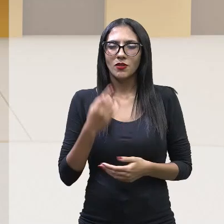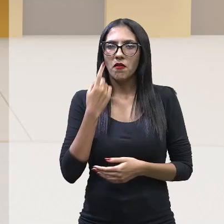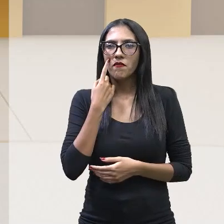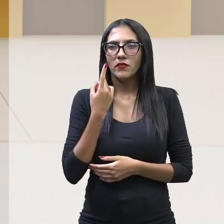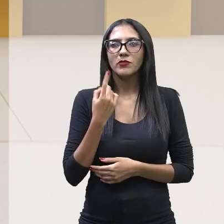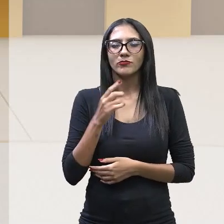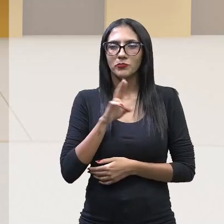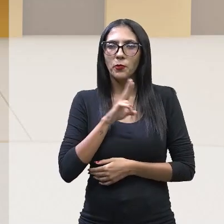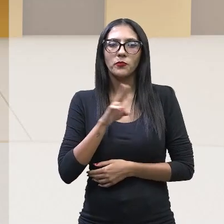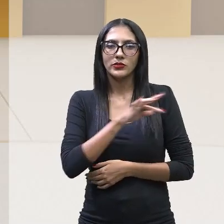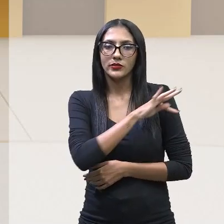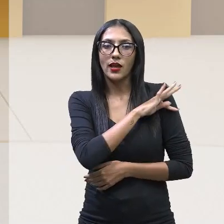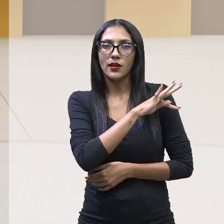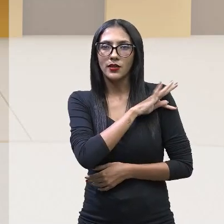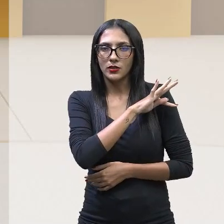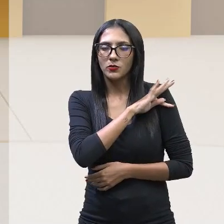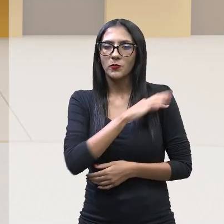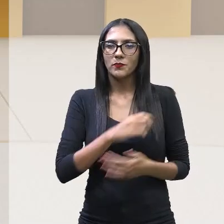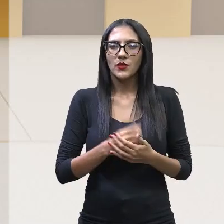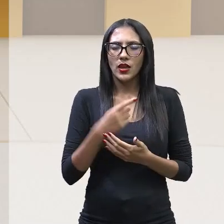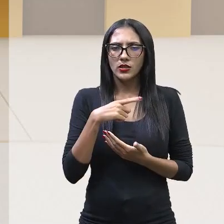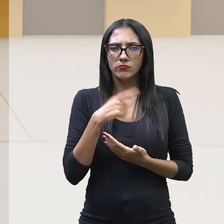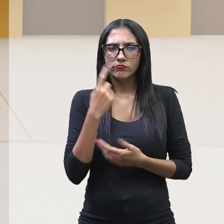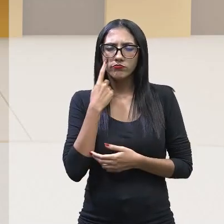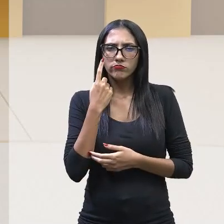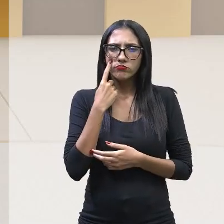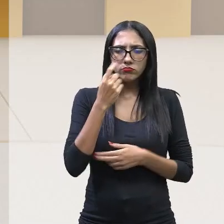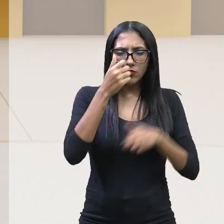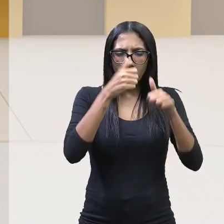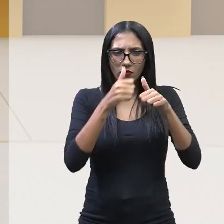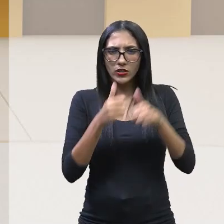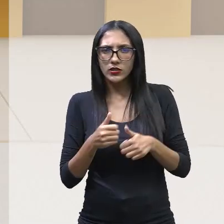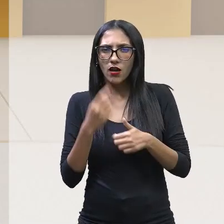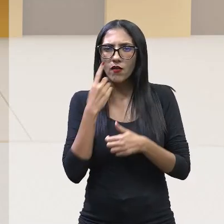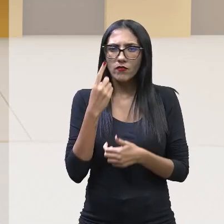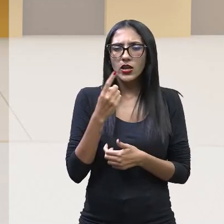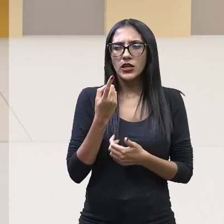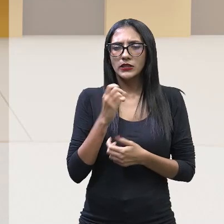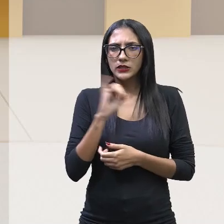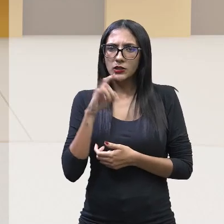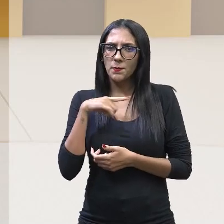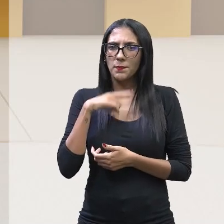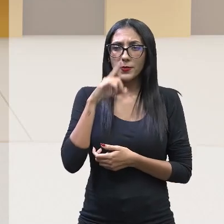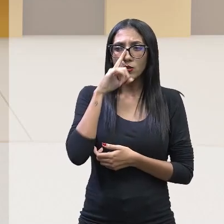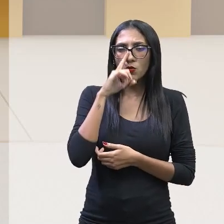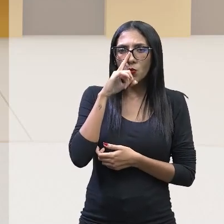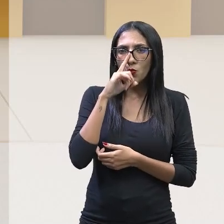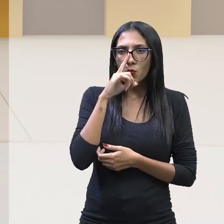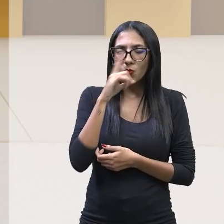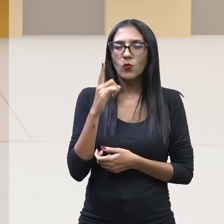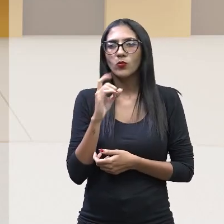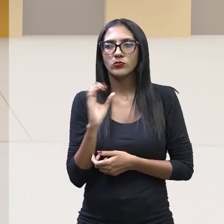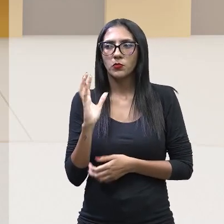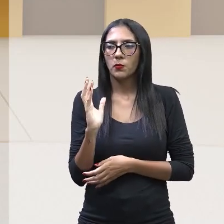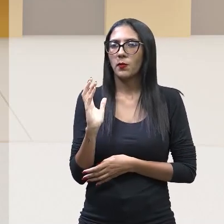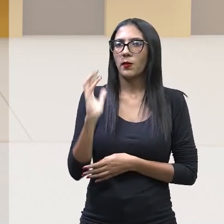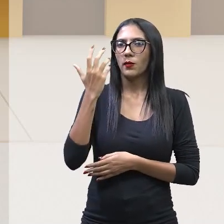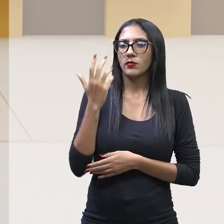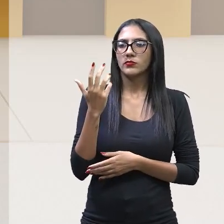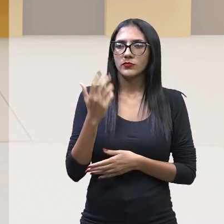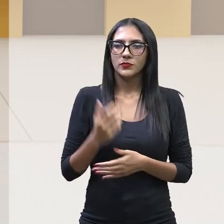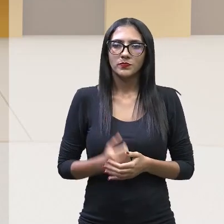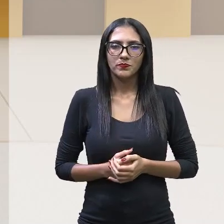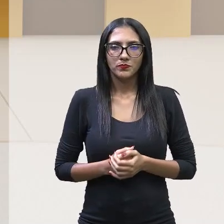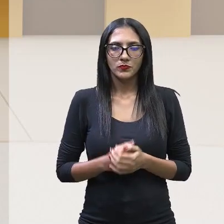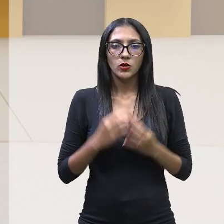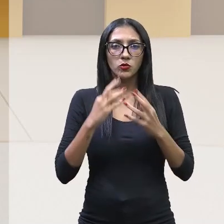Técnico em segurança de trabalho. Ele vai estar de olho ali em tudo que possa colocar você em perigo. O que possa estar ali, não é, de repente,